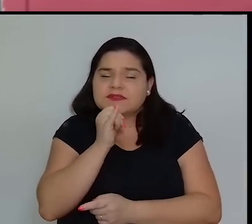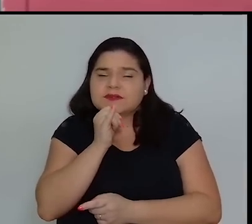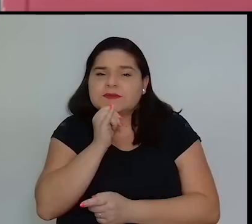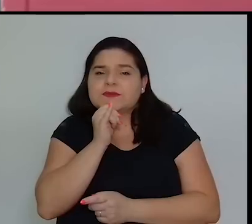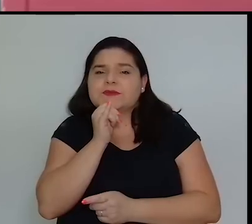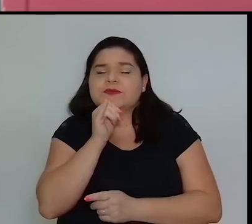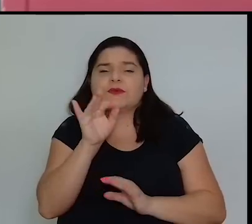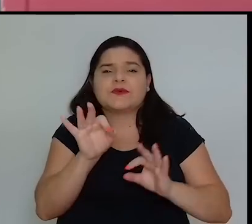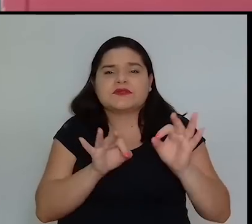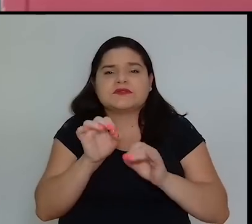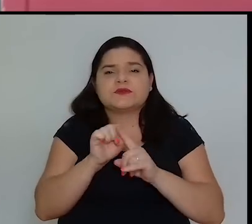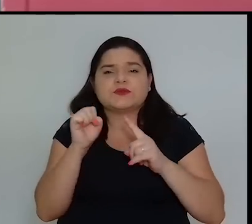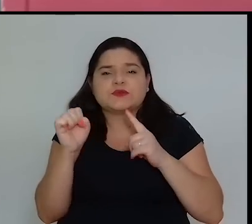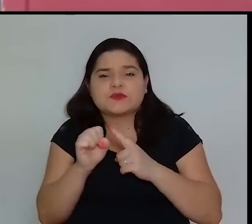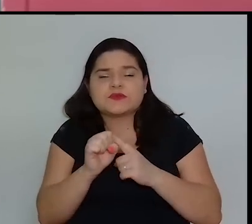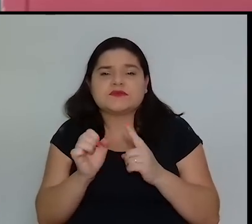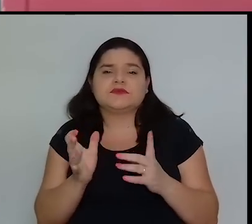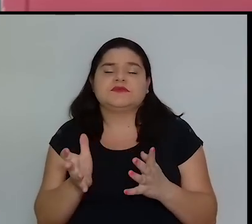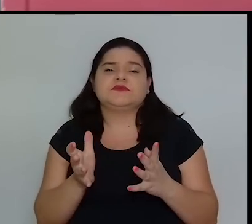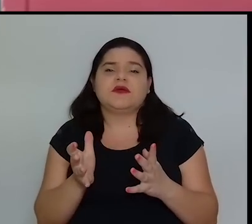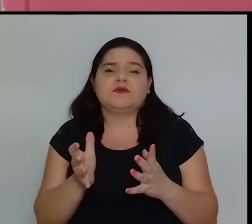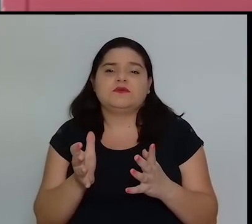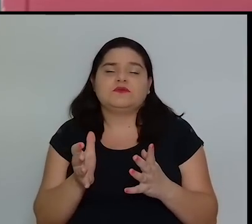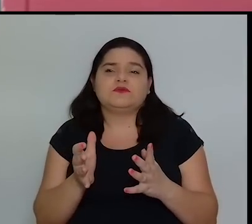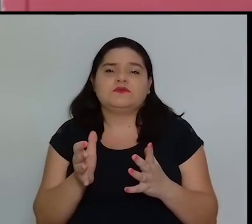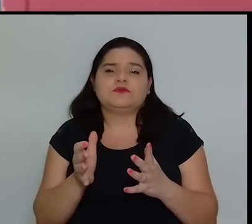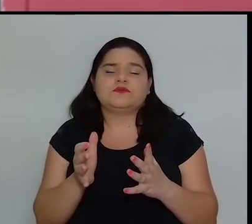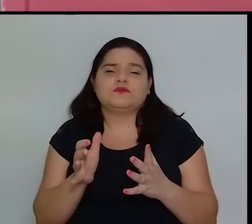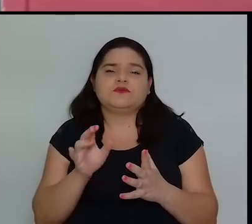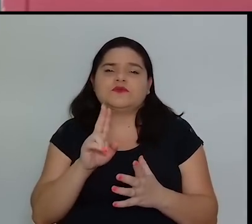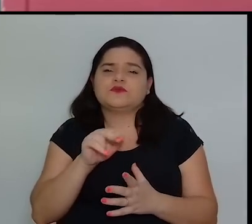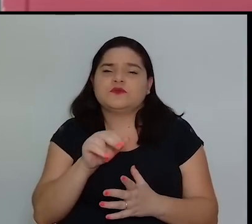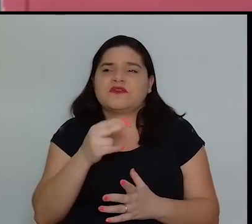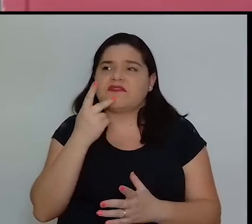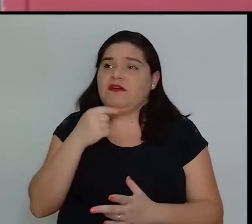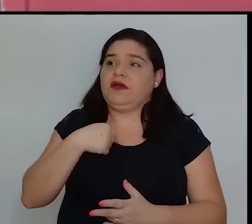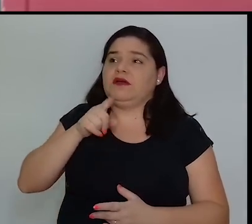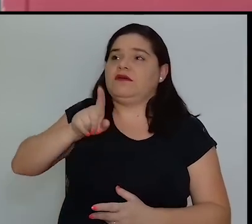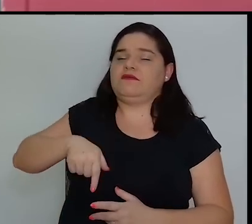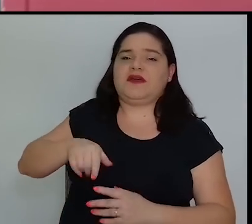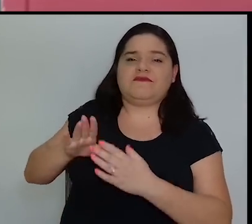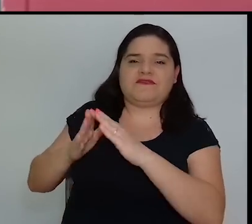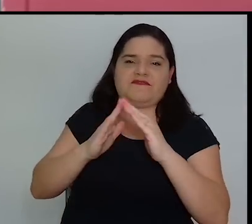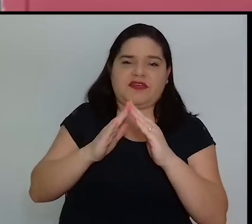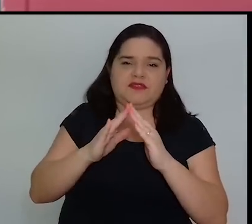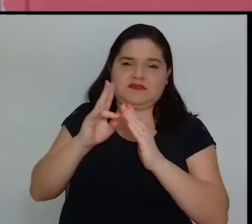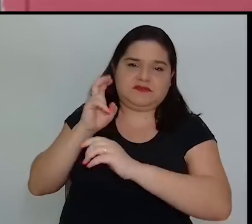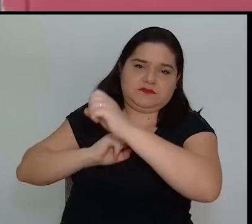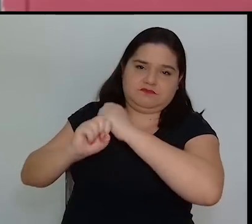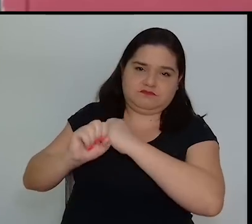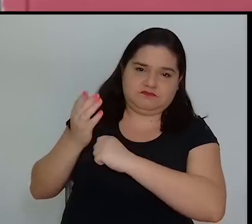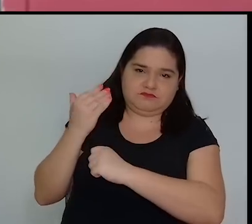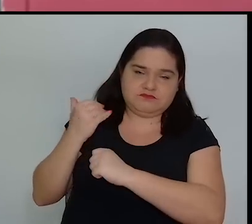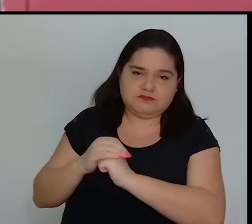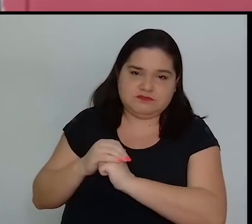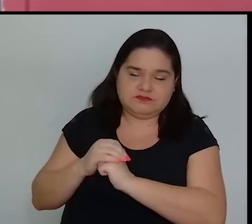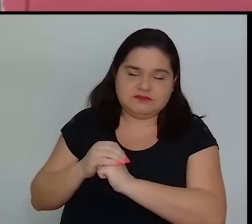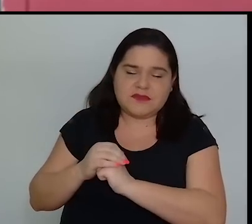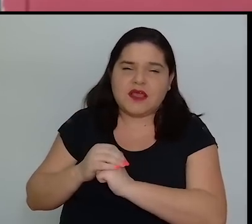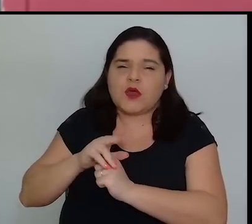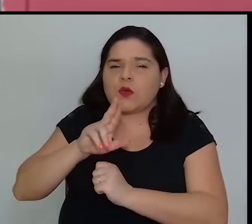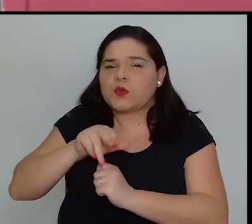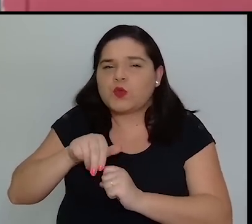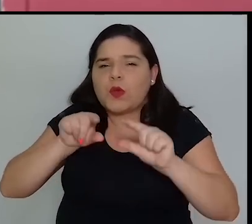organizações sociais nenhuma delas se assumiam como favela de cinco anos para trás numa relação social por exemplo